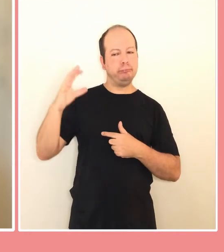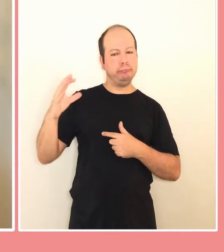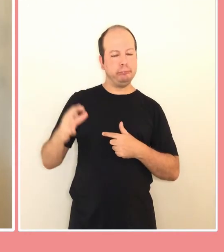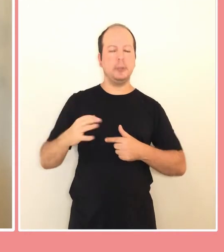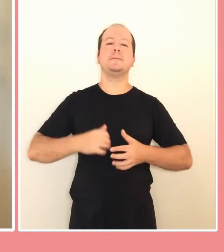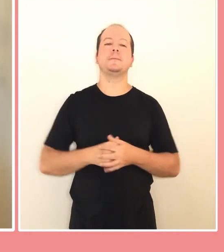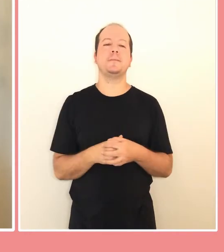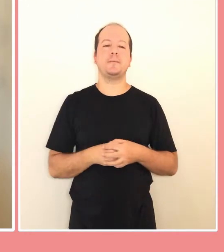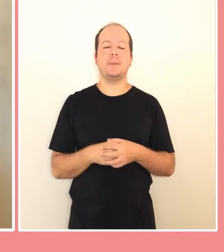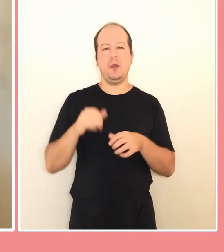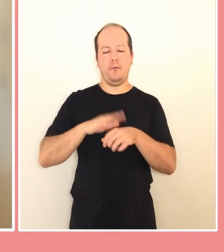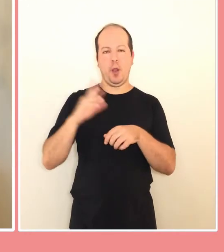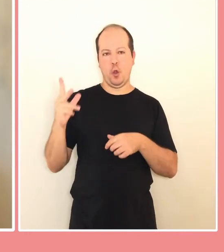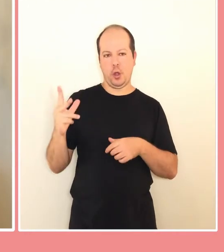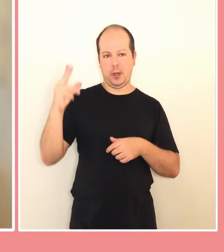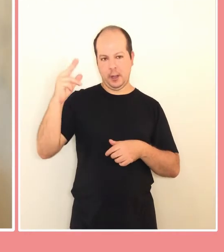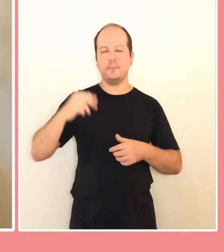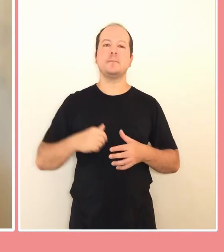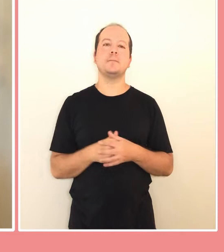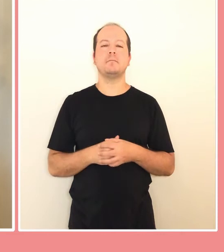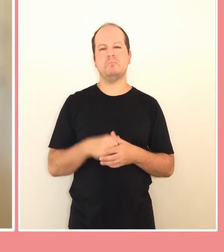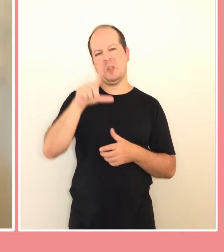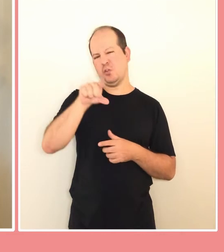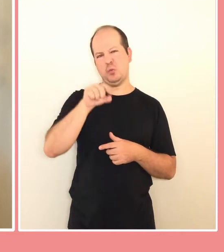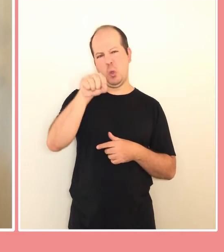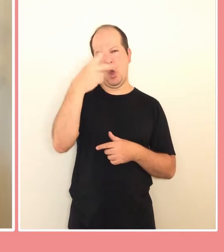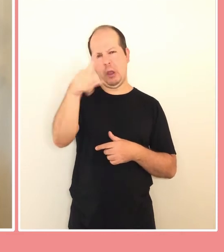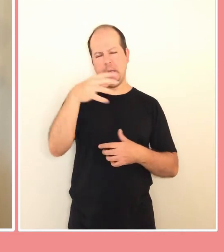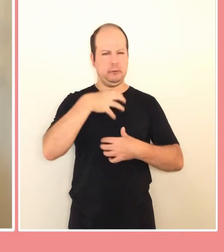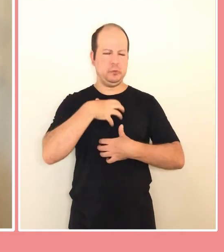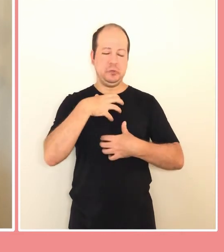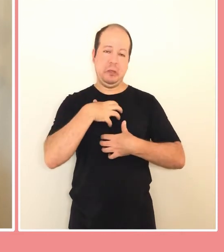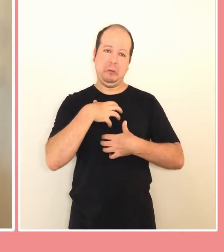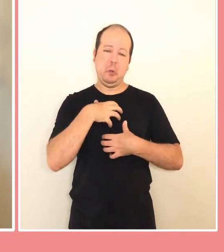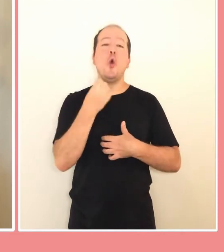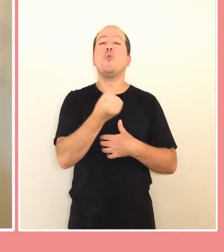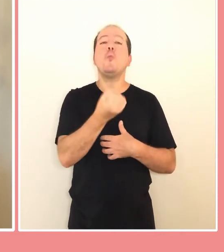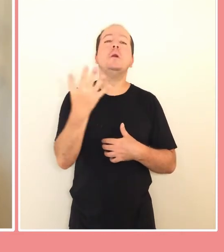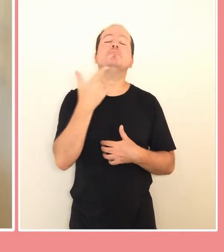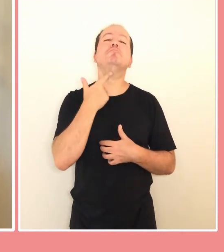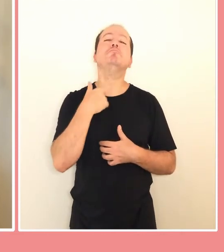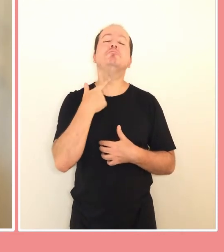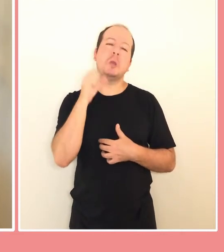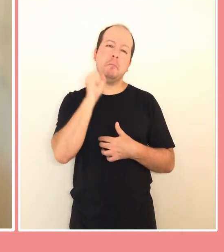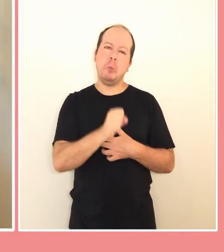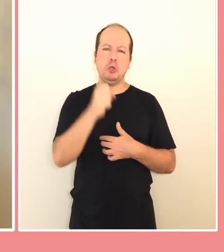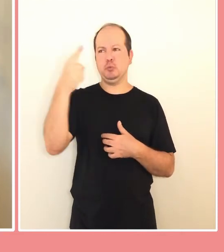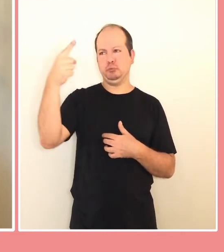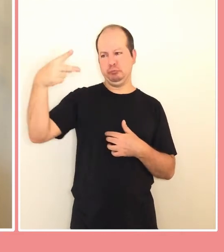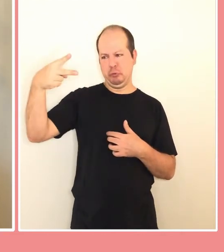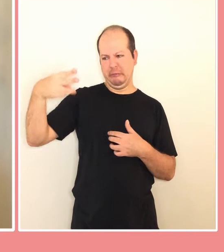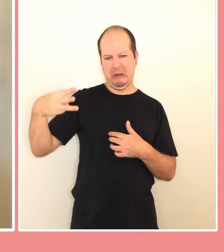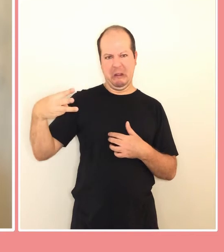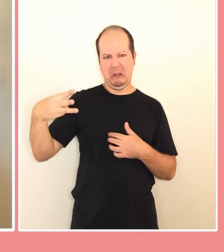cortar alguns furos, isso vocês que escolham, vocês podem escolher quantos furos quiserem, um, dois,